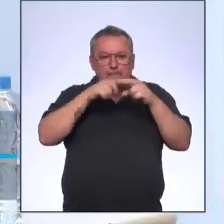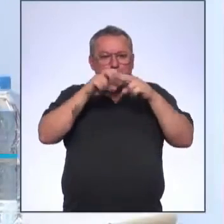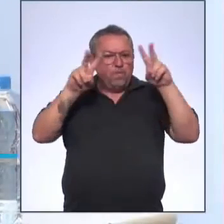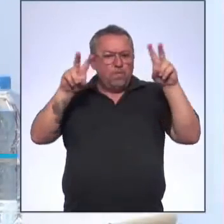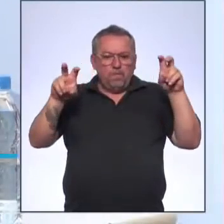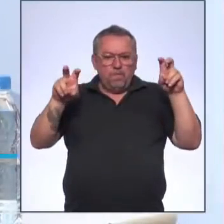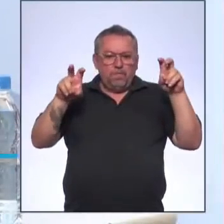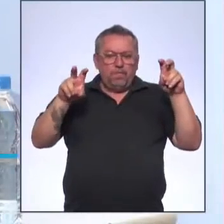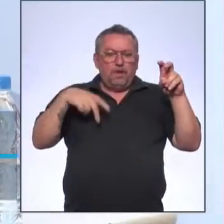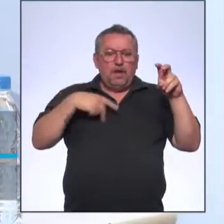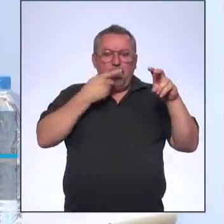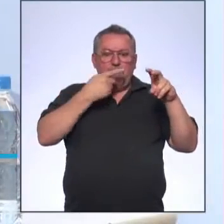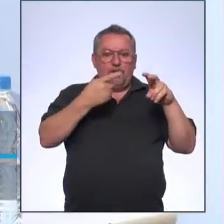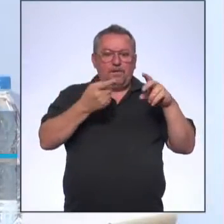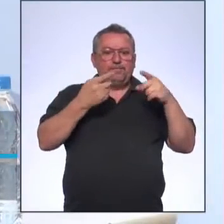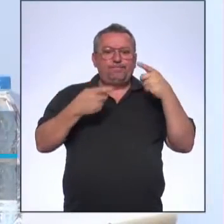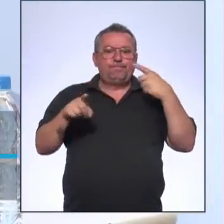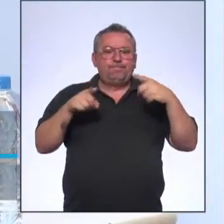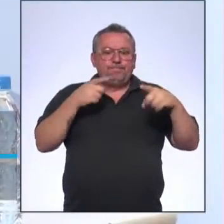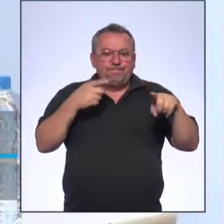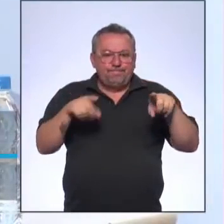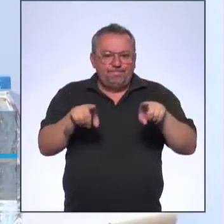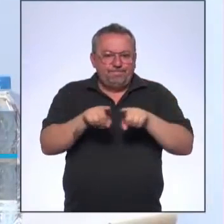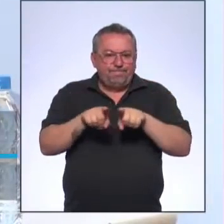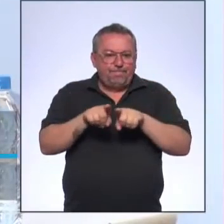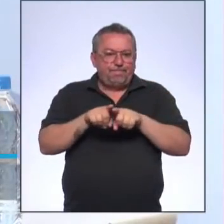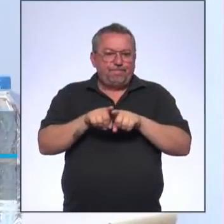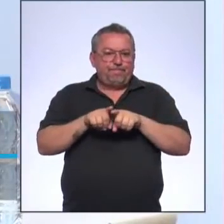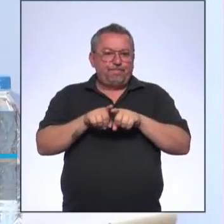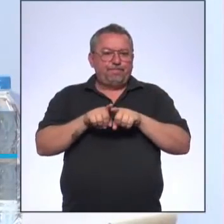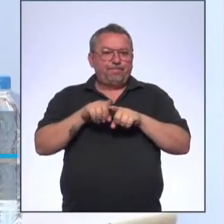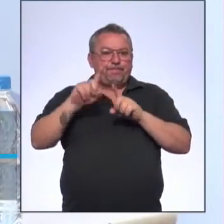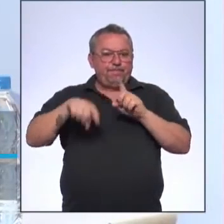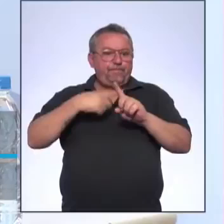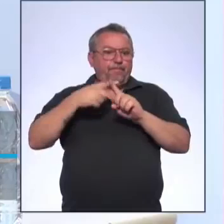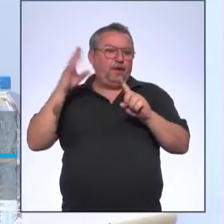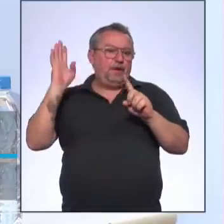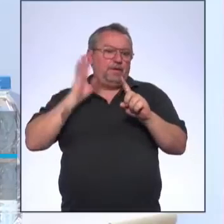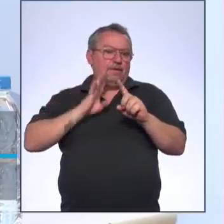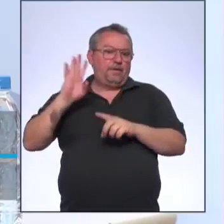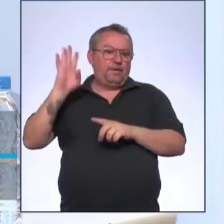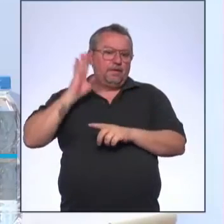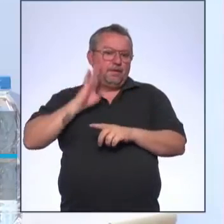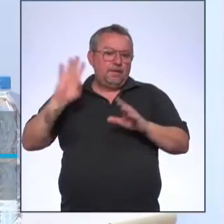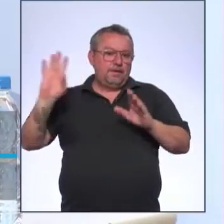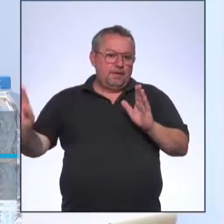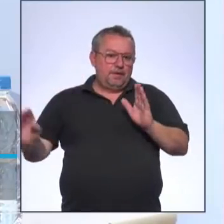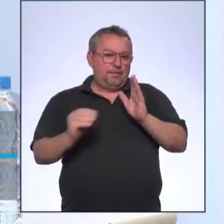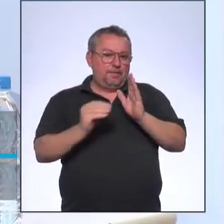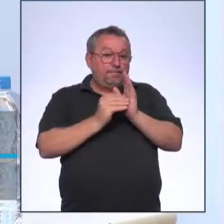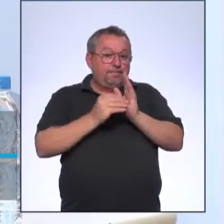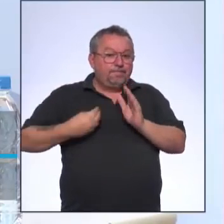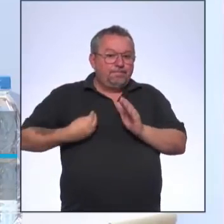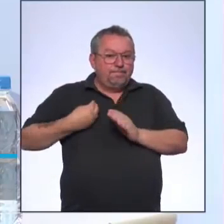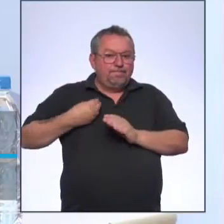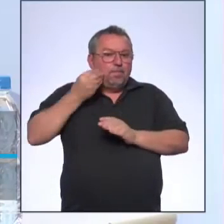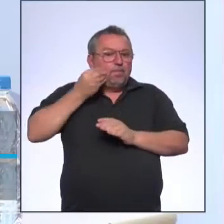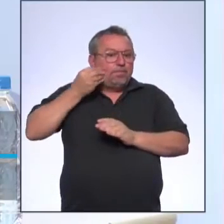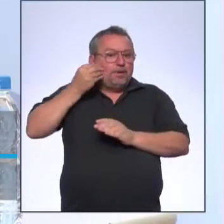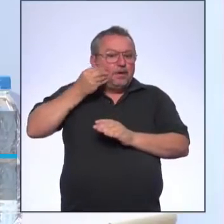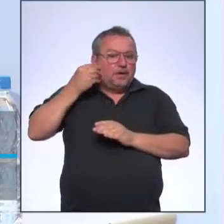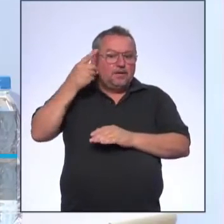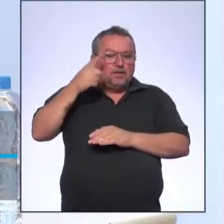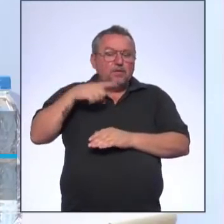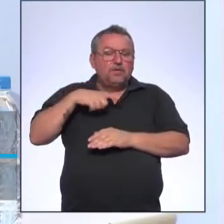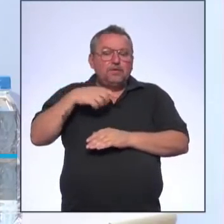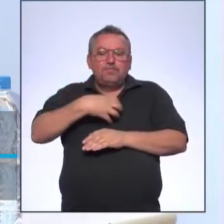você quer fazer a música, né? E o bacana, pessoal, é você colocar a sua vivência na música. O que que você sente, o